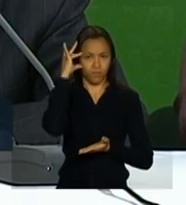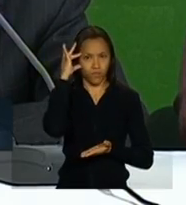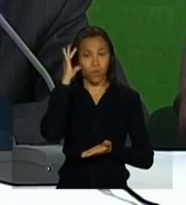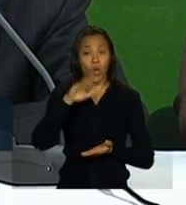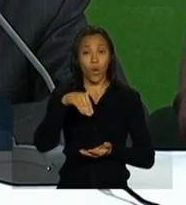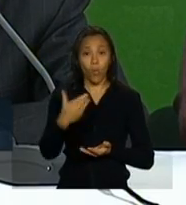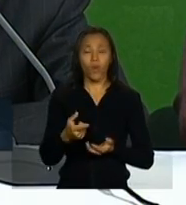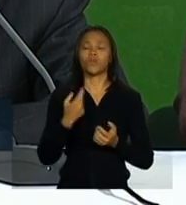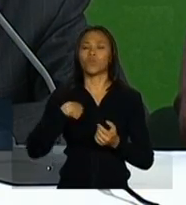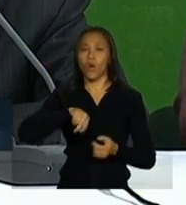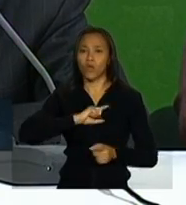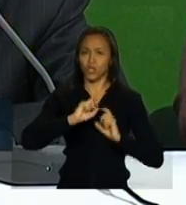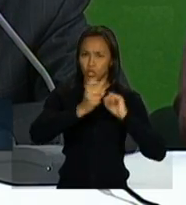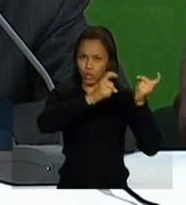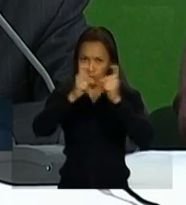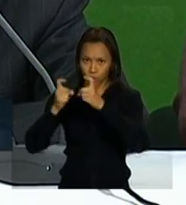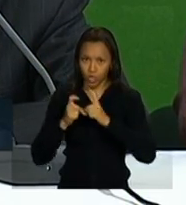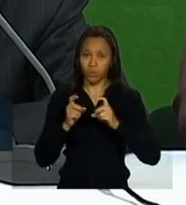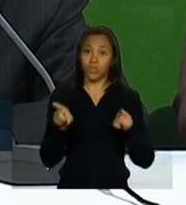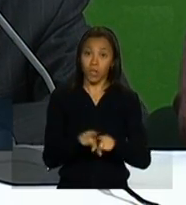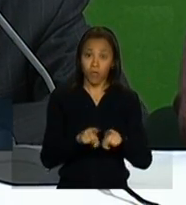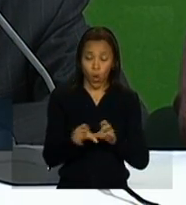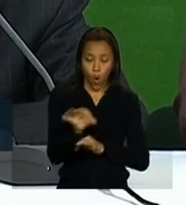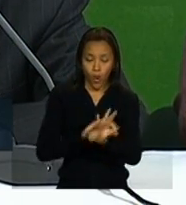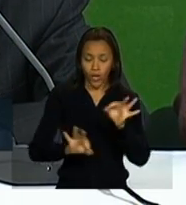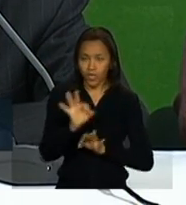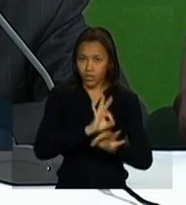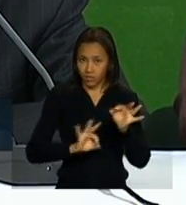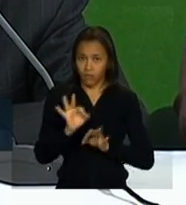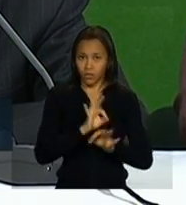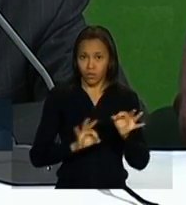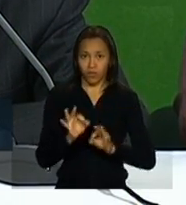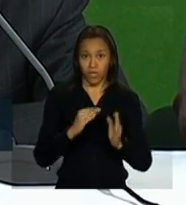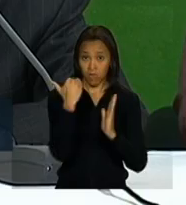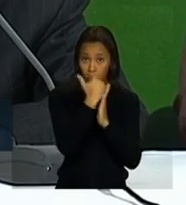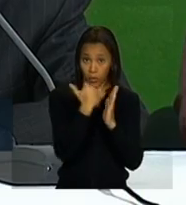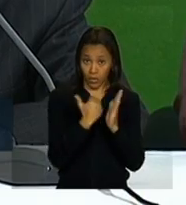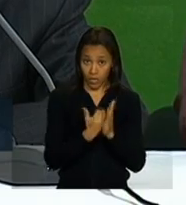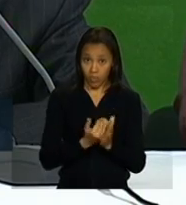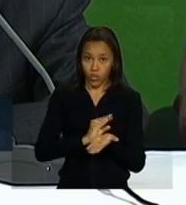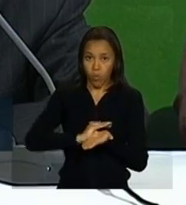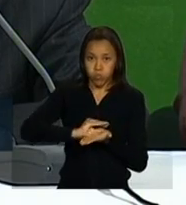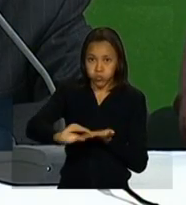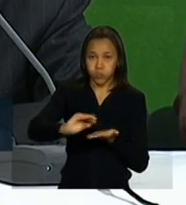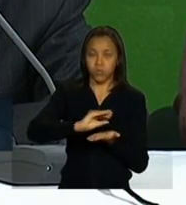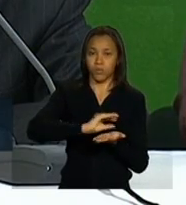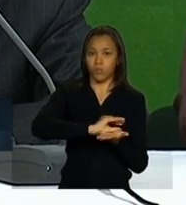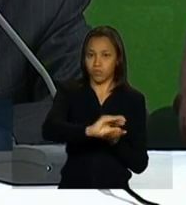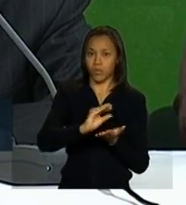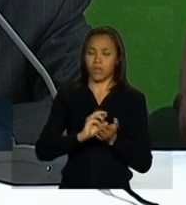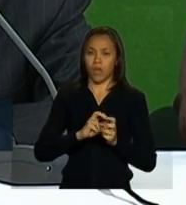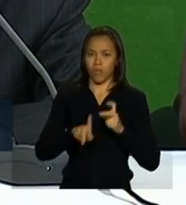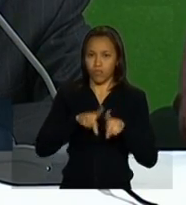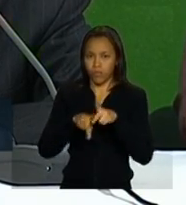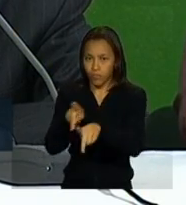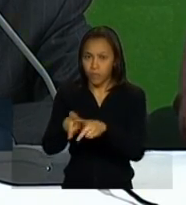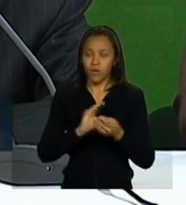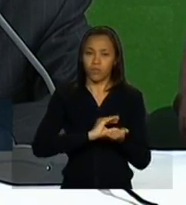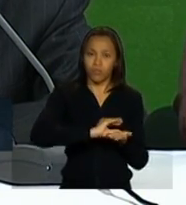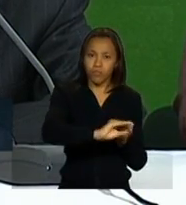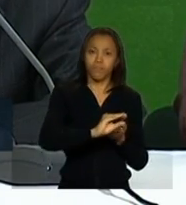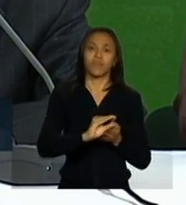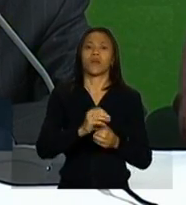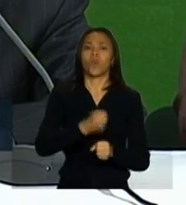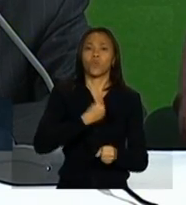quando discutimos e quando foi estruturado o programa de investimento na área rodoviária e na área ferroviária, qual é o pressuposto? Uma vez assinado o contrato,